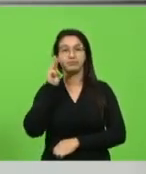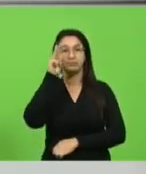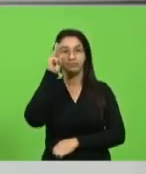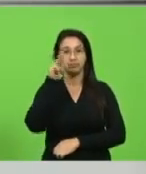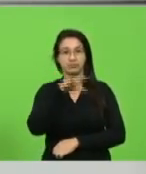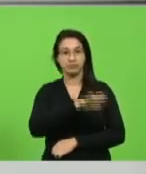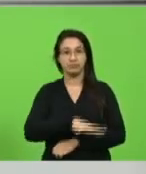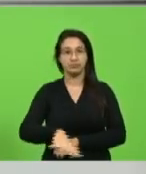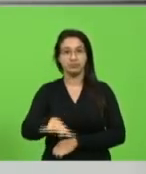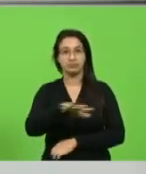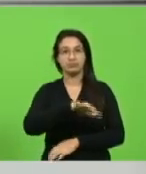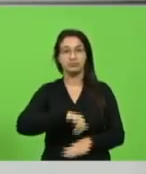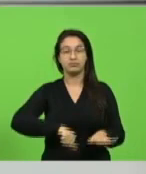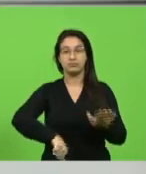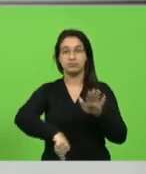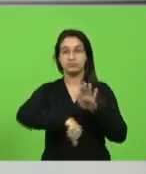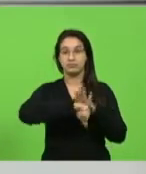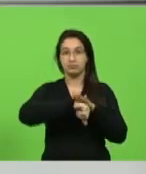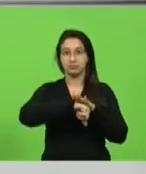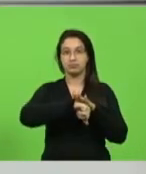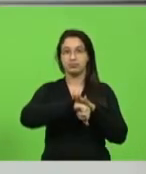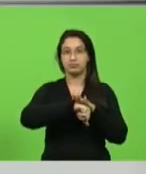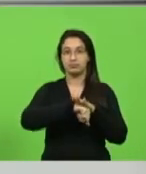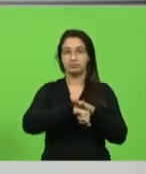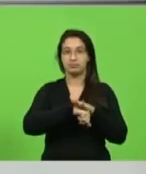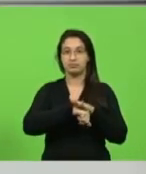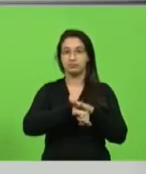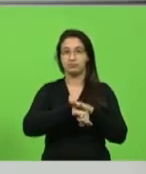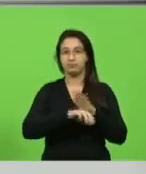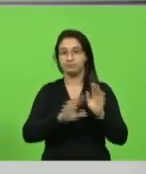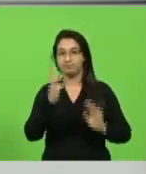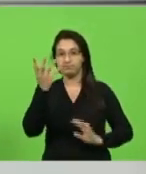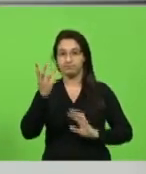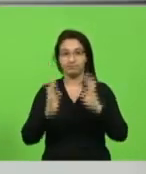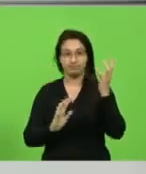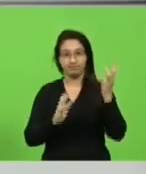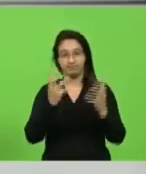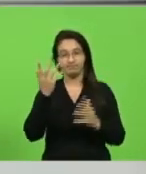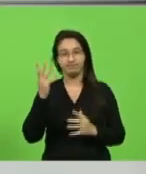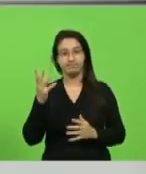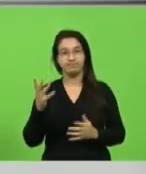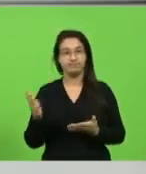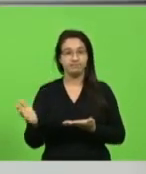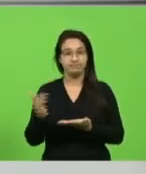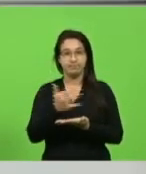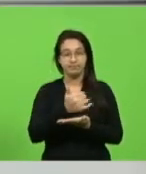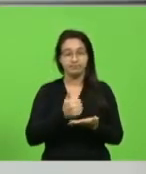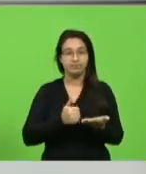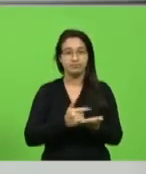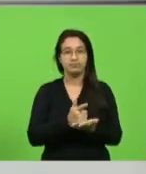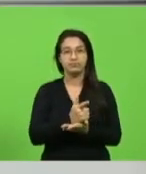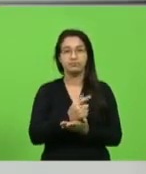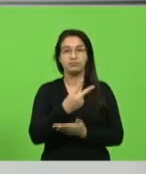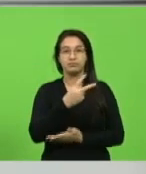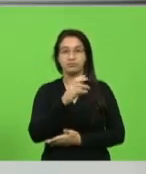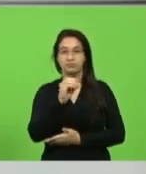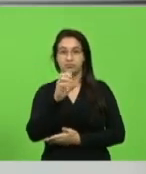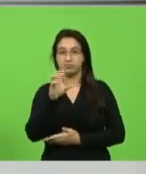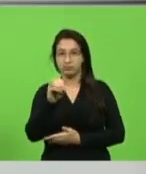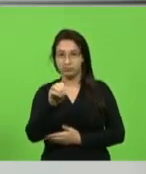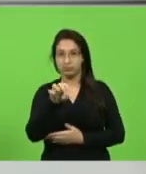nos crimes apurados em decorrência da compra de 200